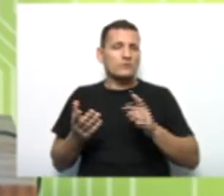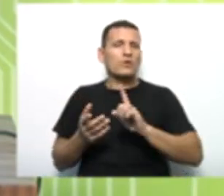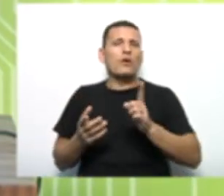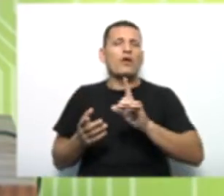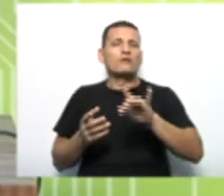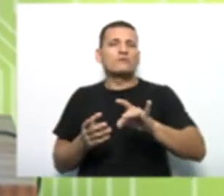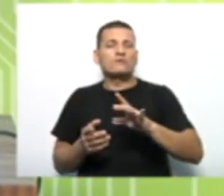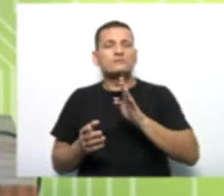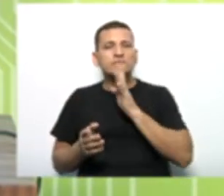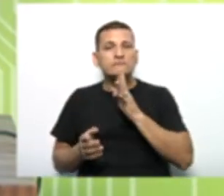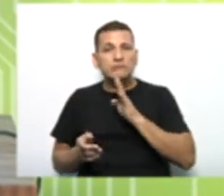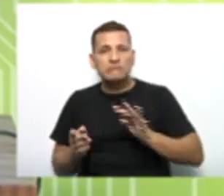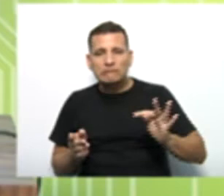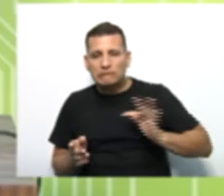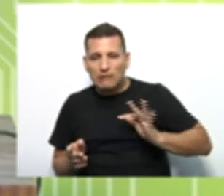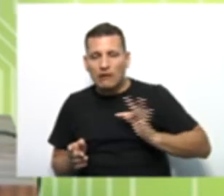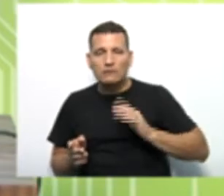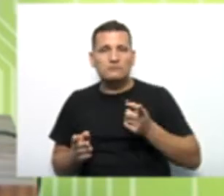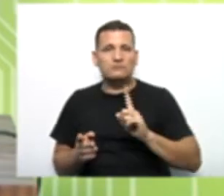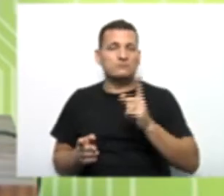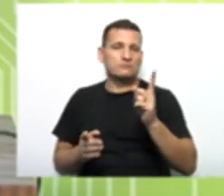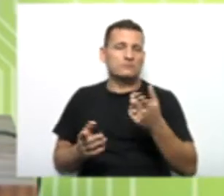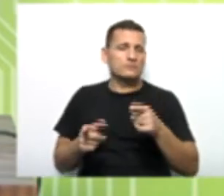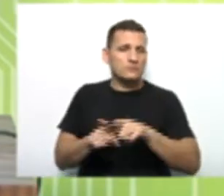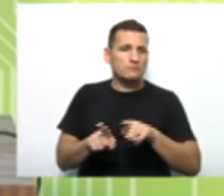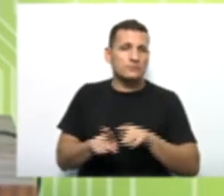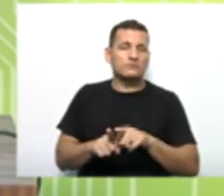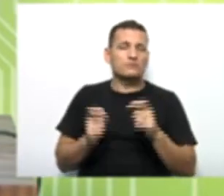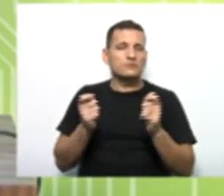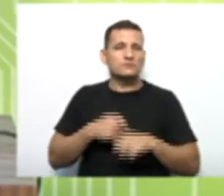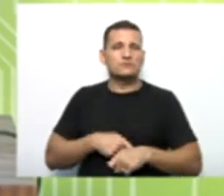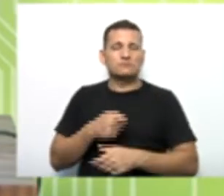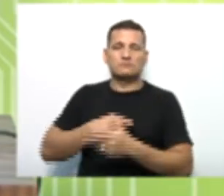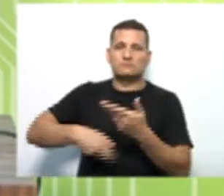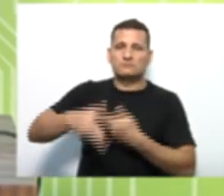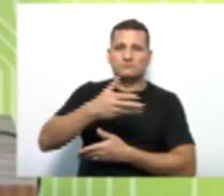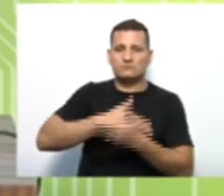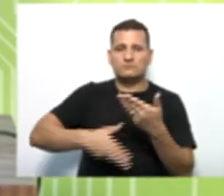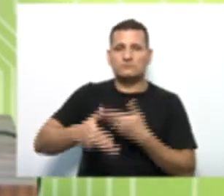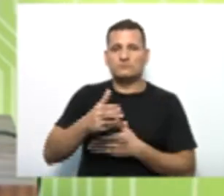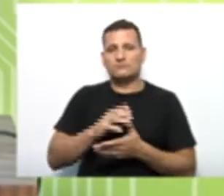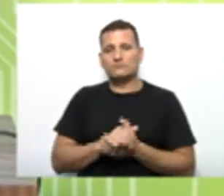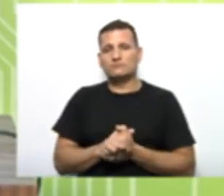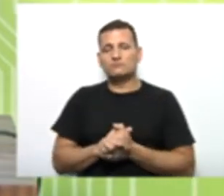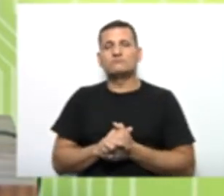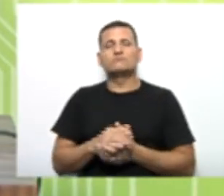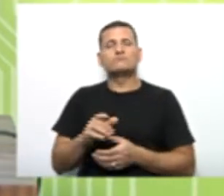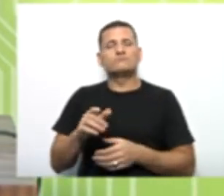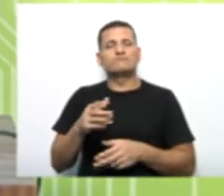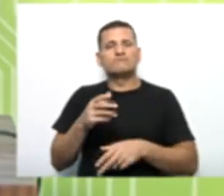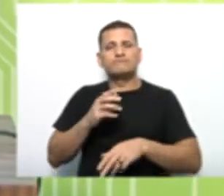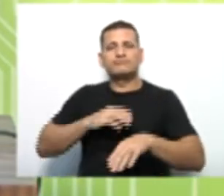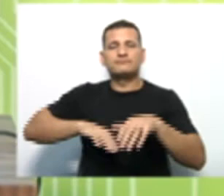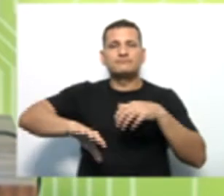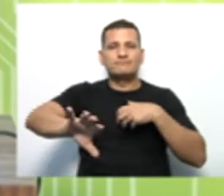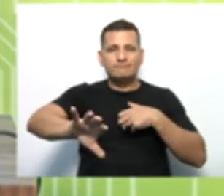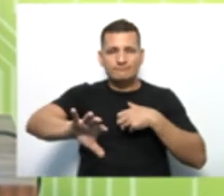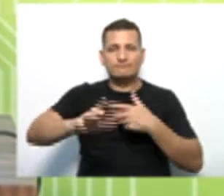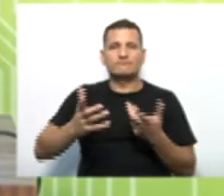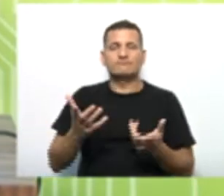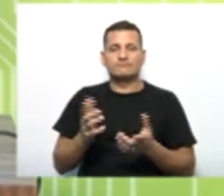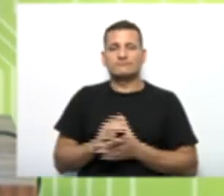técnico, conhecimento técnico, mas também a capacidade de se relacionar bem, de se colocar no lugar do outro,